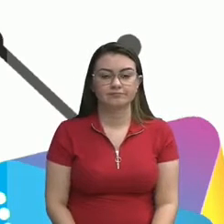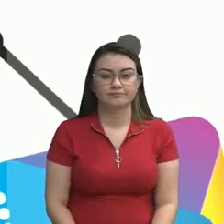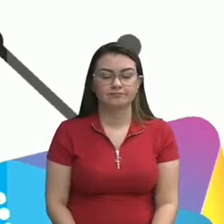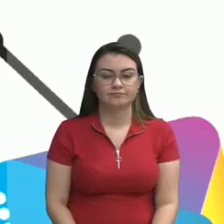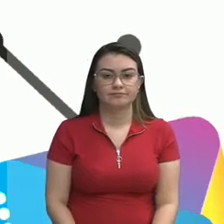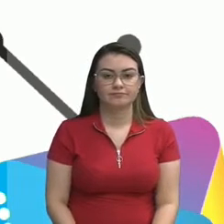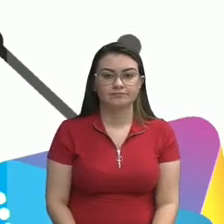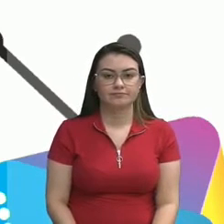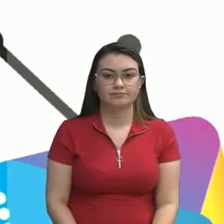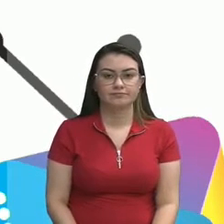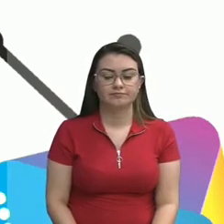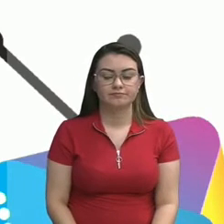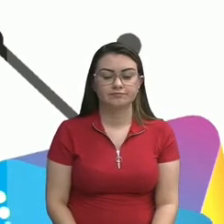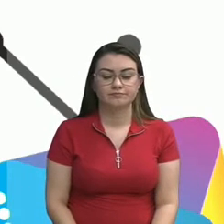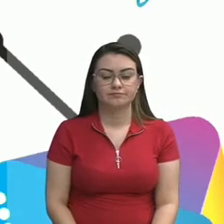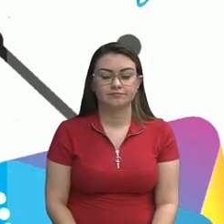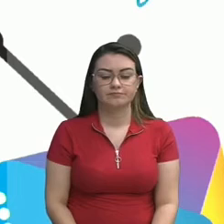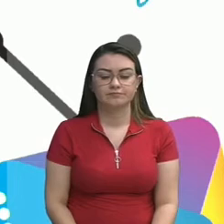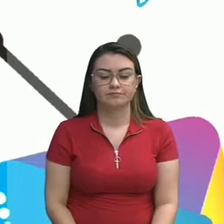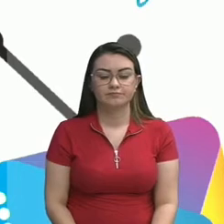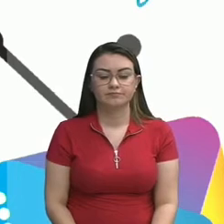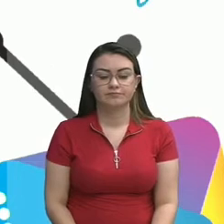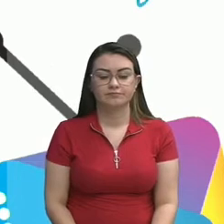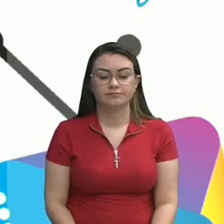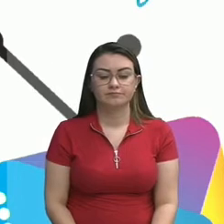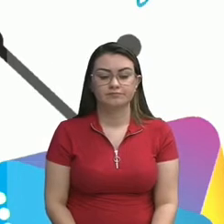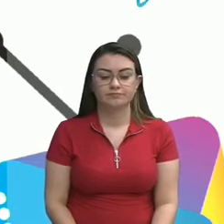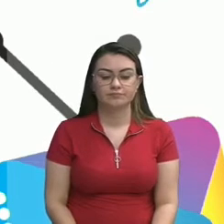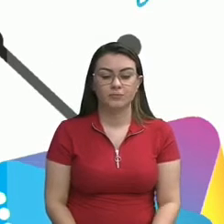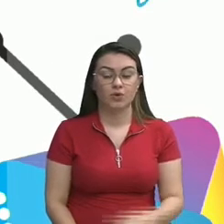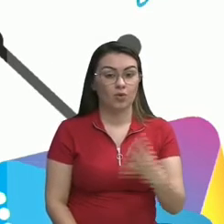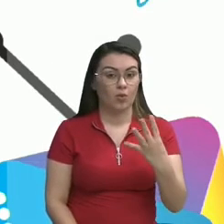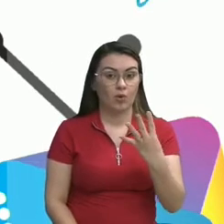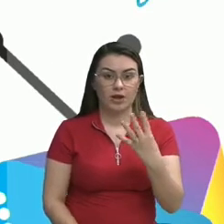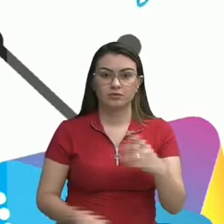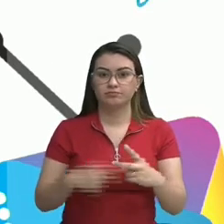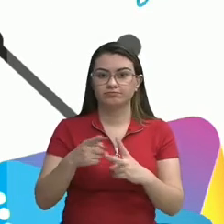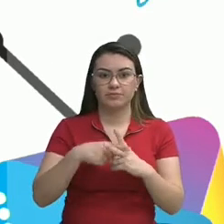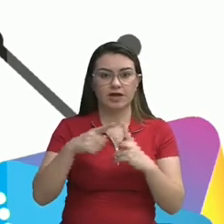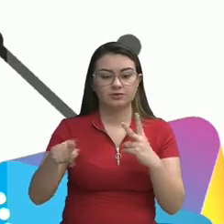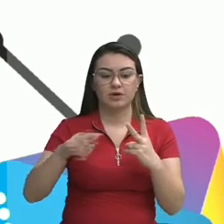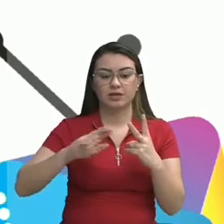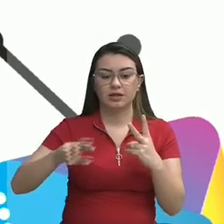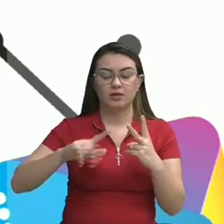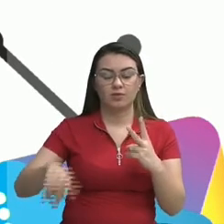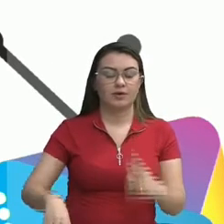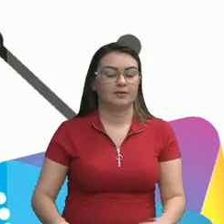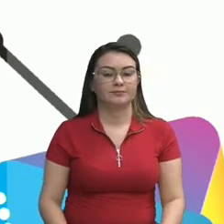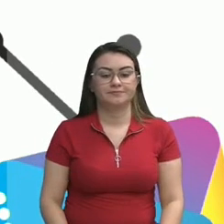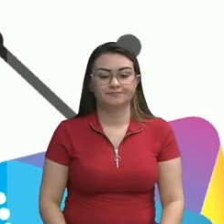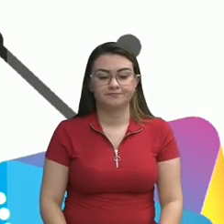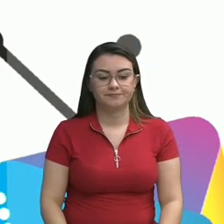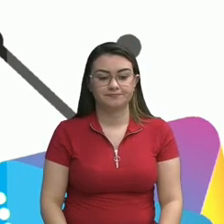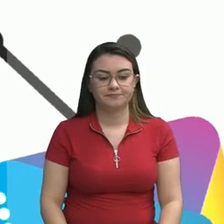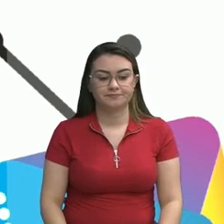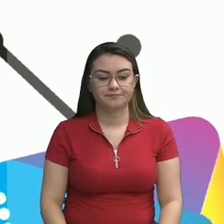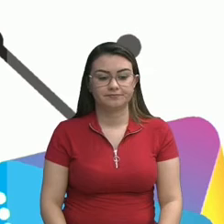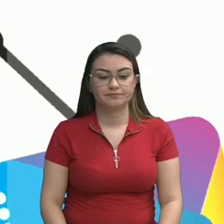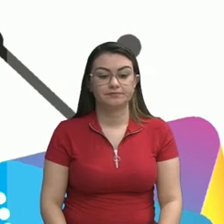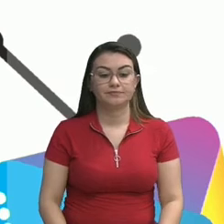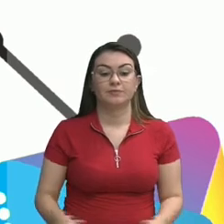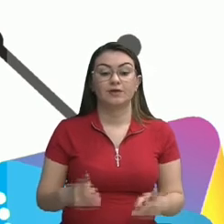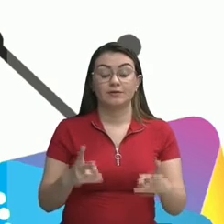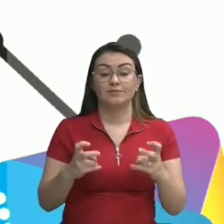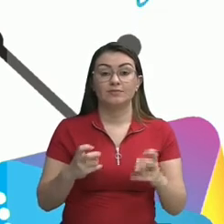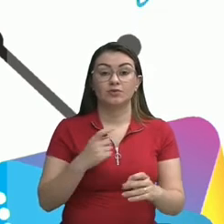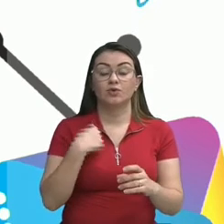0 não né gente é falso Então logo quatro não é o cão perceberam